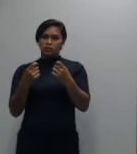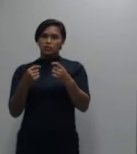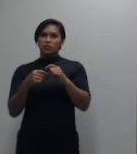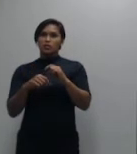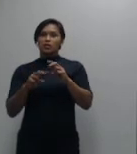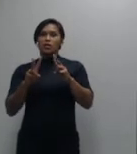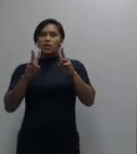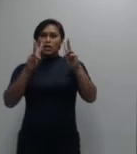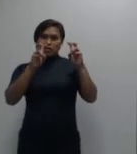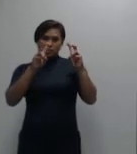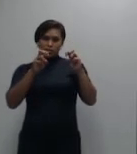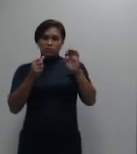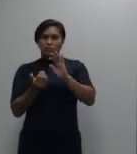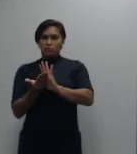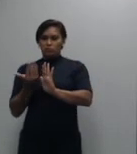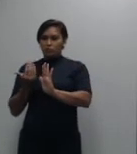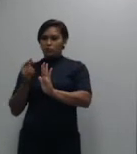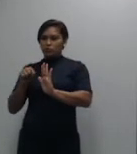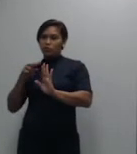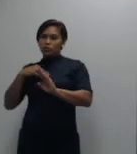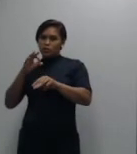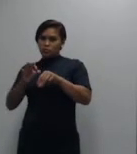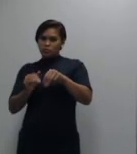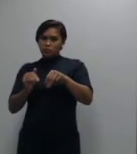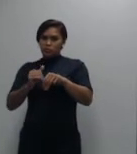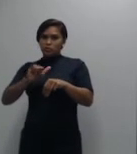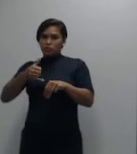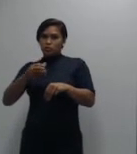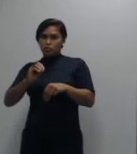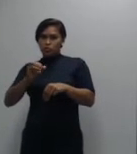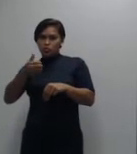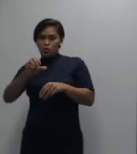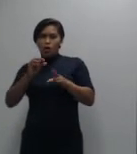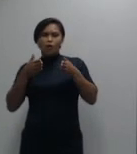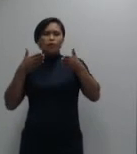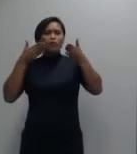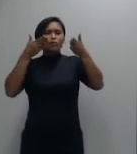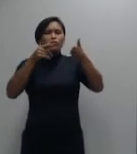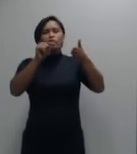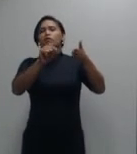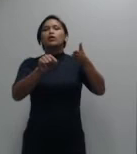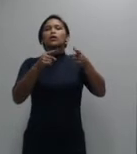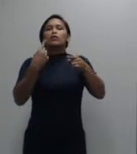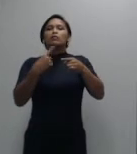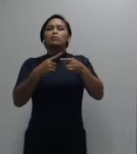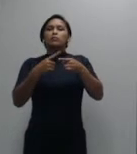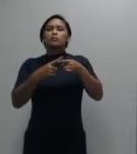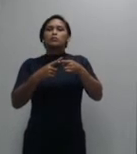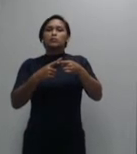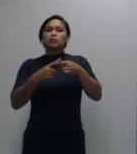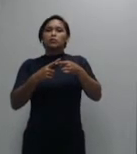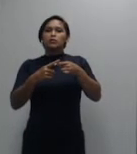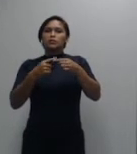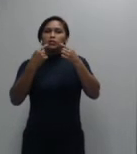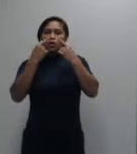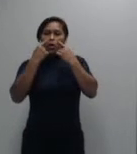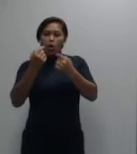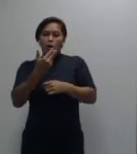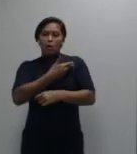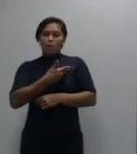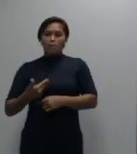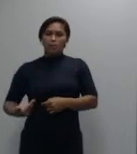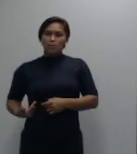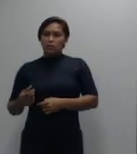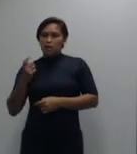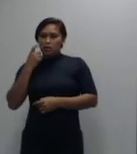de fundo e quanto que vossa excelência o ministro montável focava na questão do interesse público da ordem pública